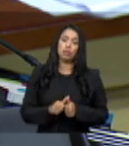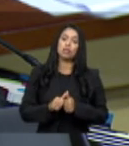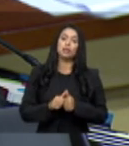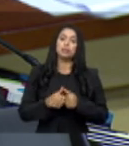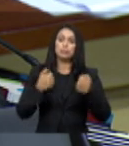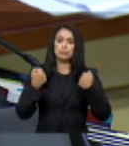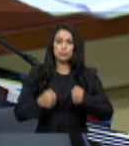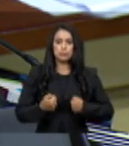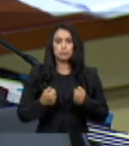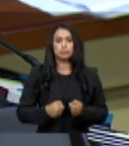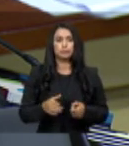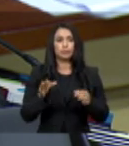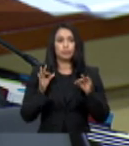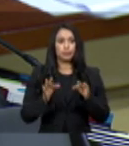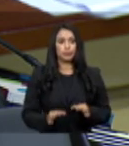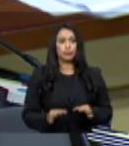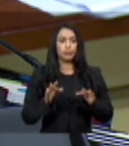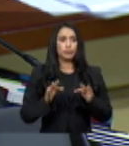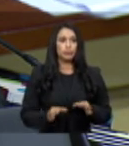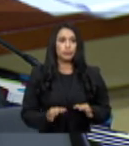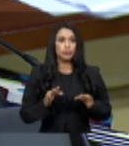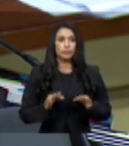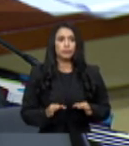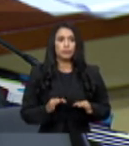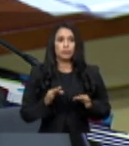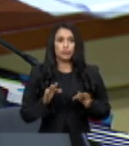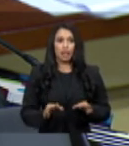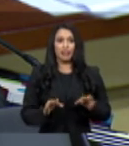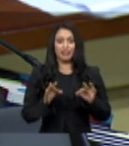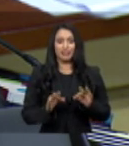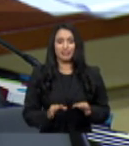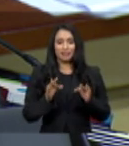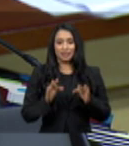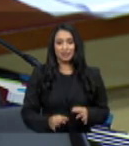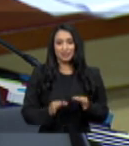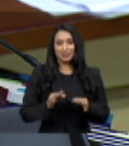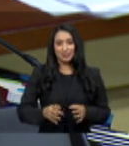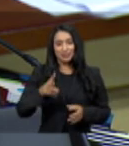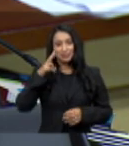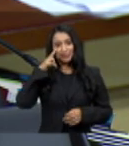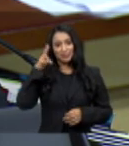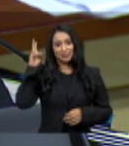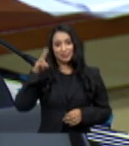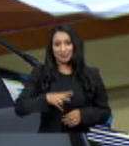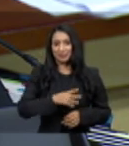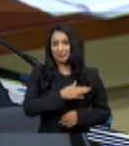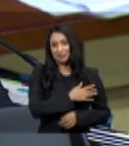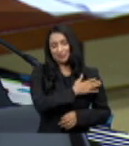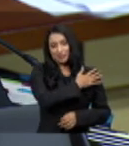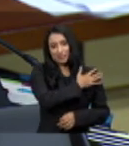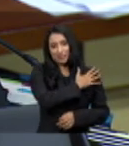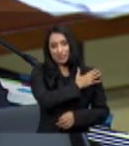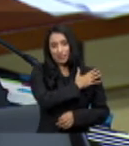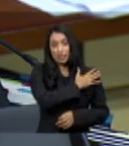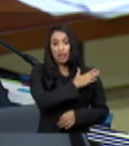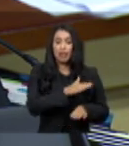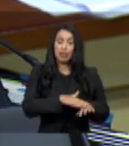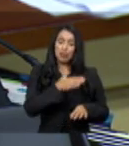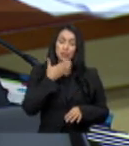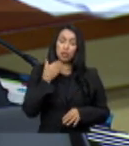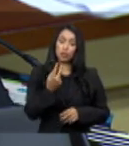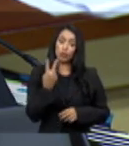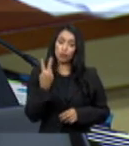eu lembro sempre de ter lido uma vez que um mau o general é melhor do que dois